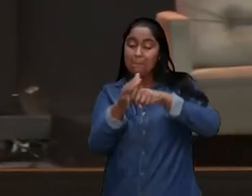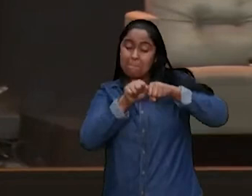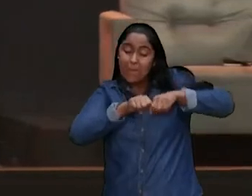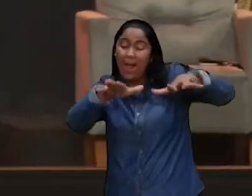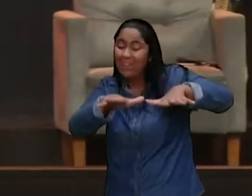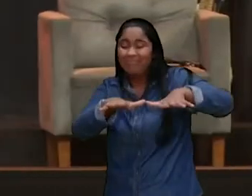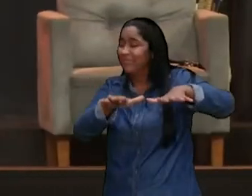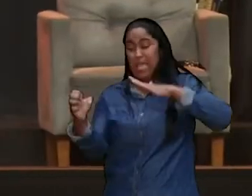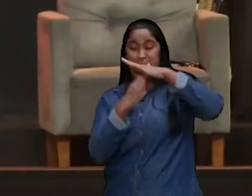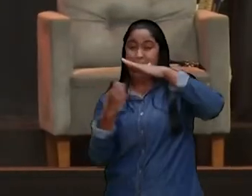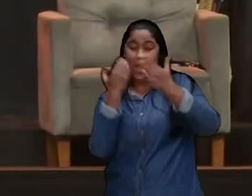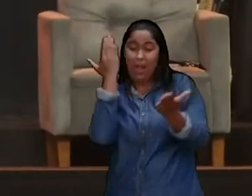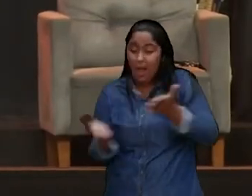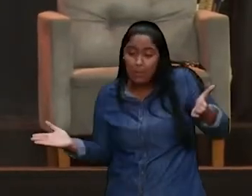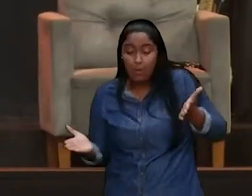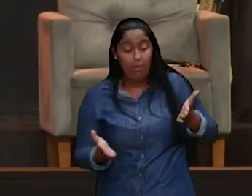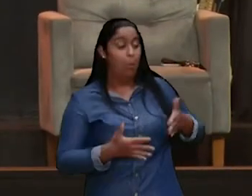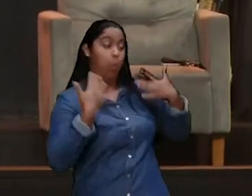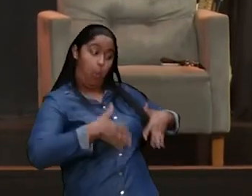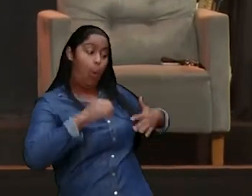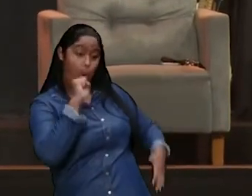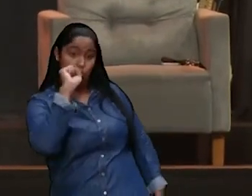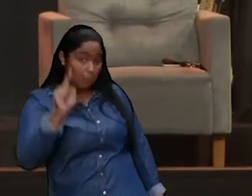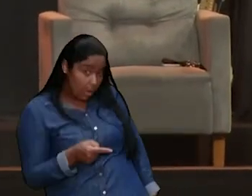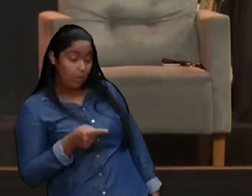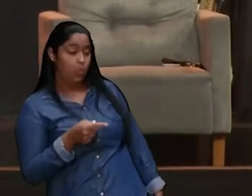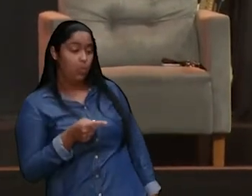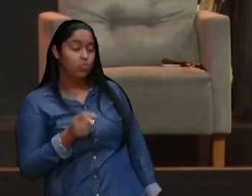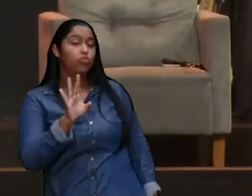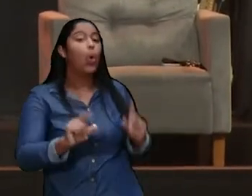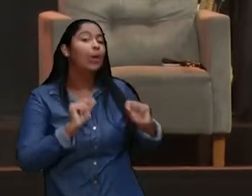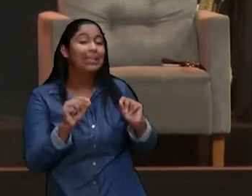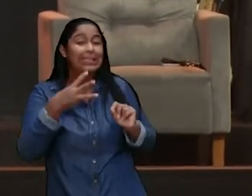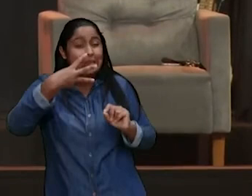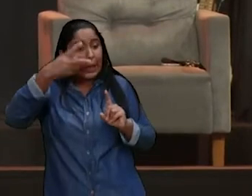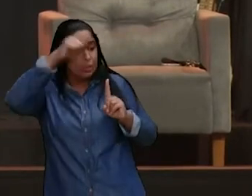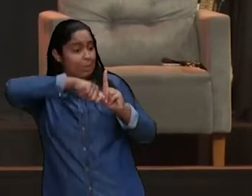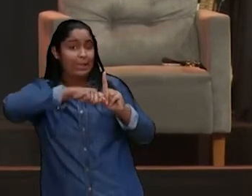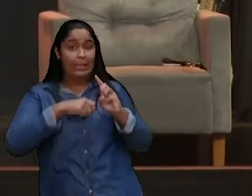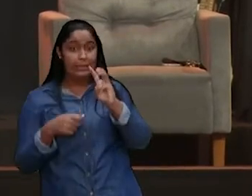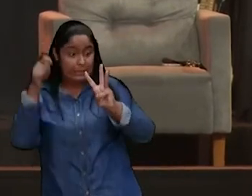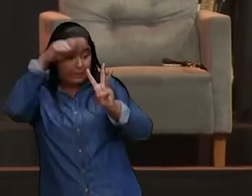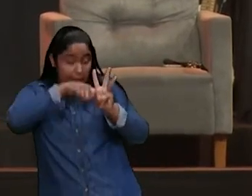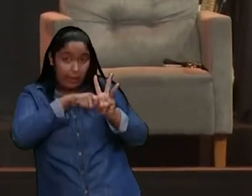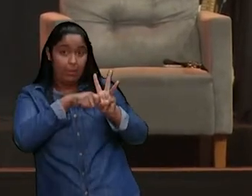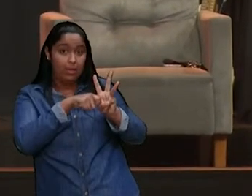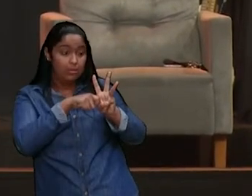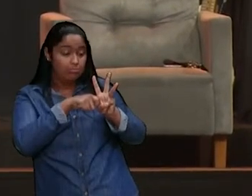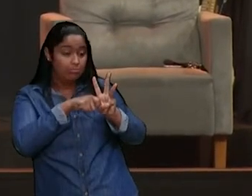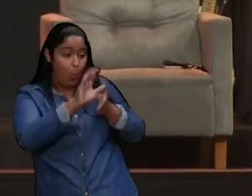anos que eu tô ganhando bem caramba cinco anos ganhando bem tu não conseguiu fazer uma reserva para segurar 3 meses e